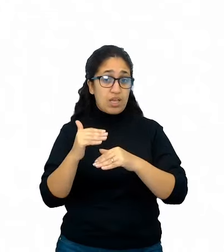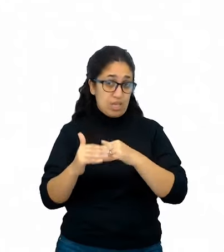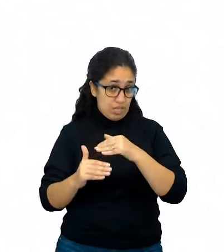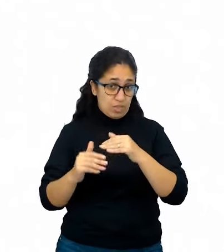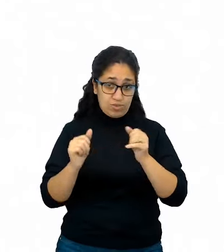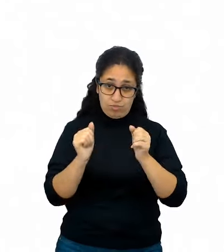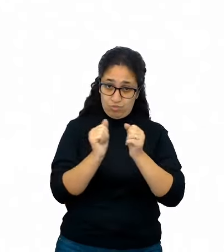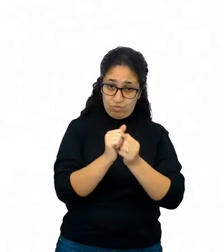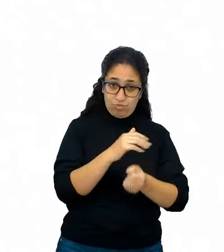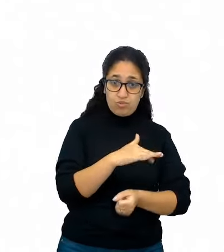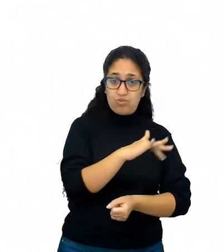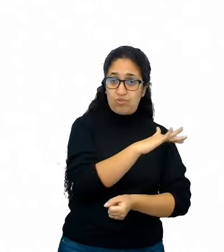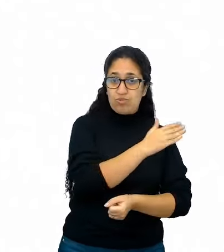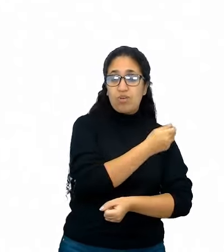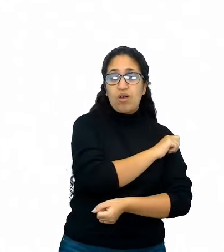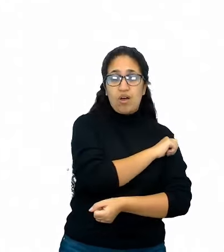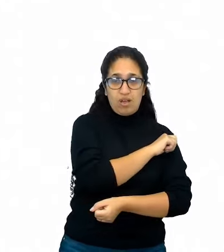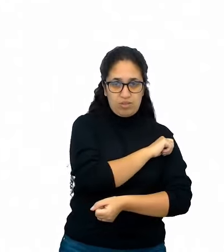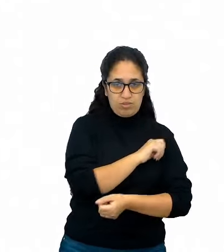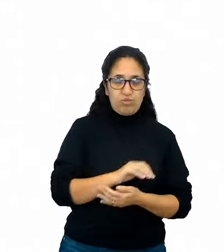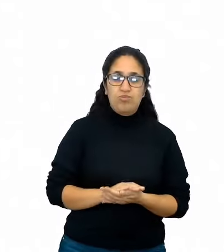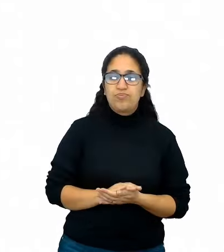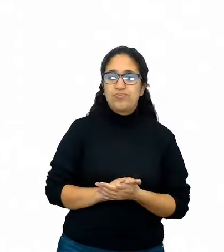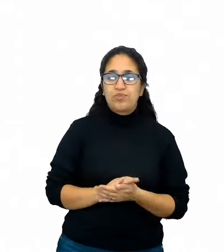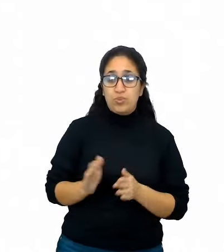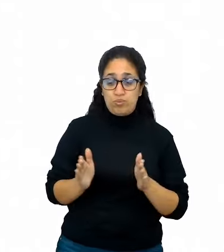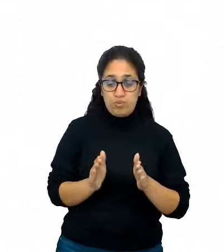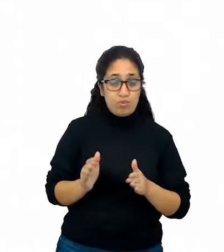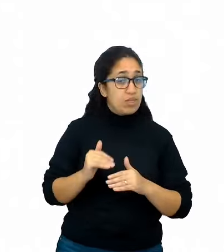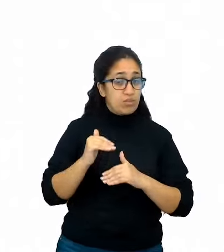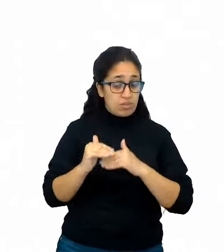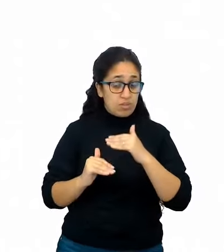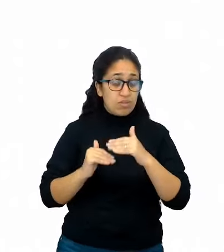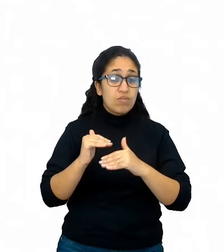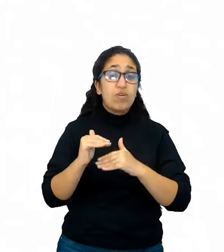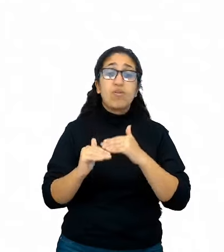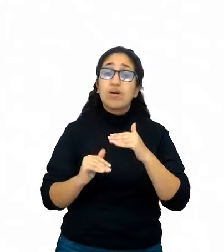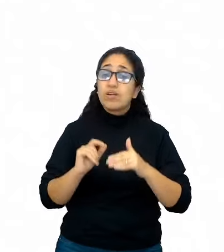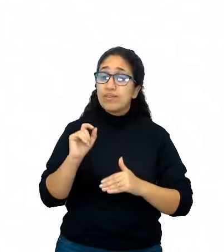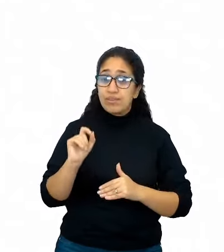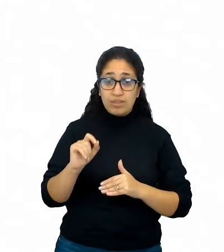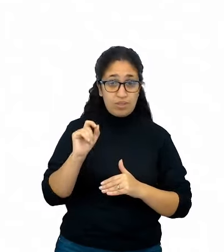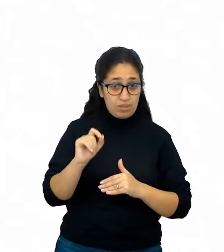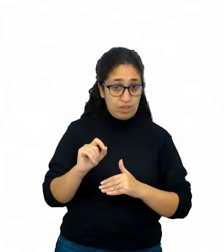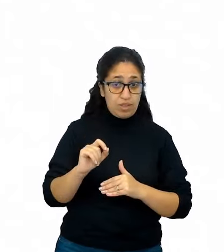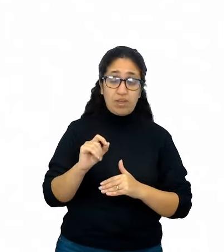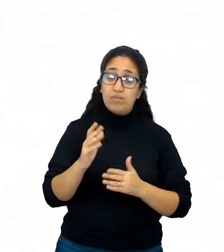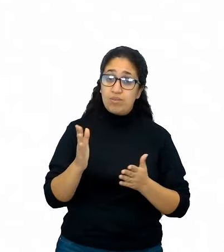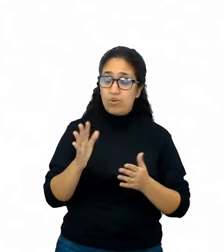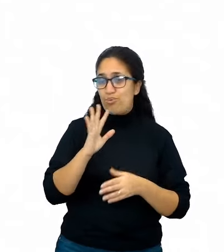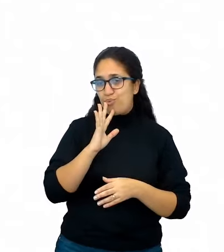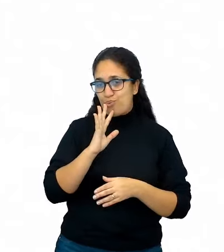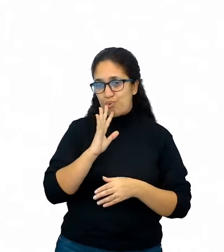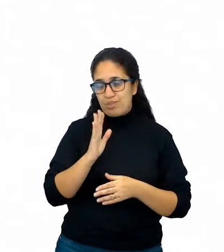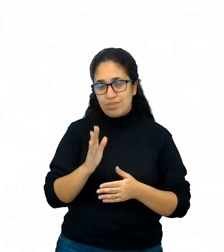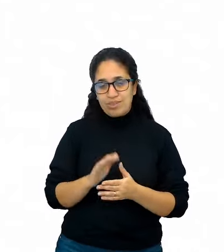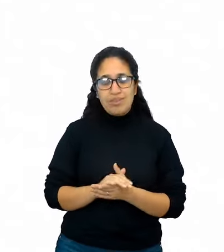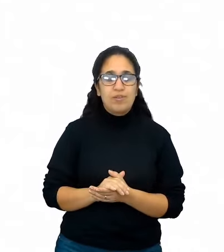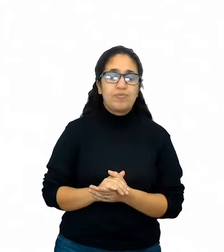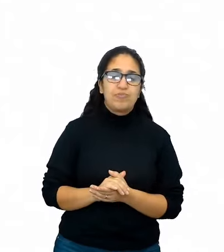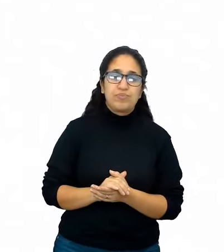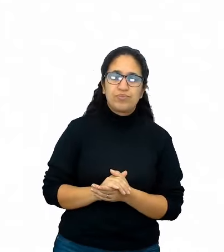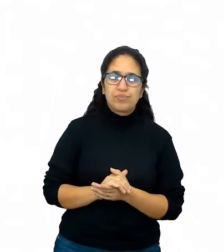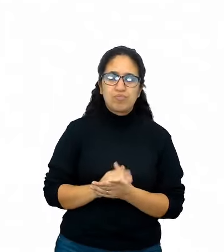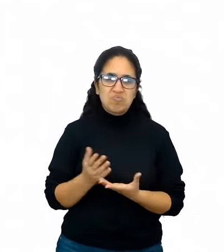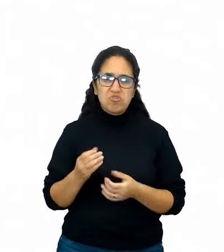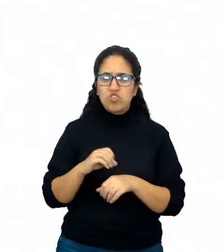junto aos estudantes. No momento desenvolvendo, são fornecidas, desculpem,